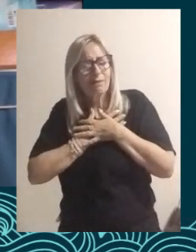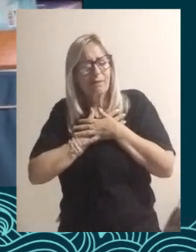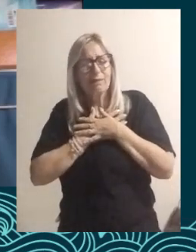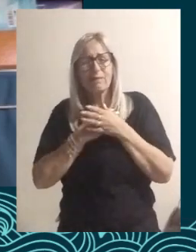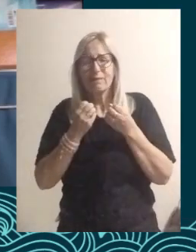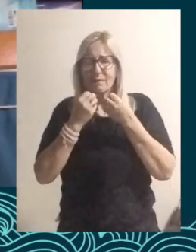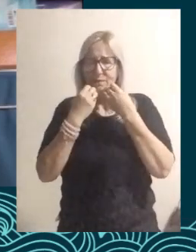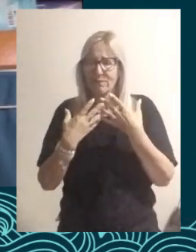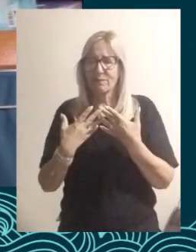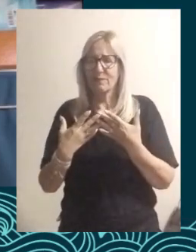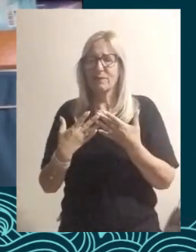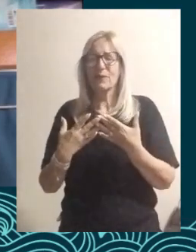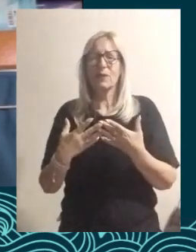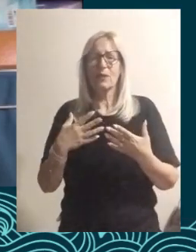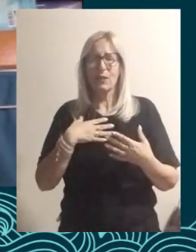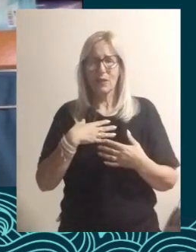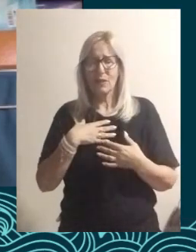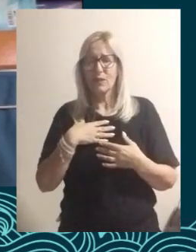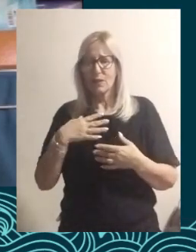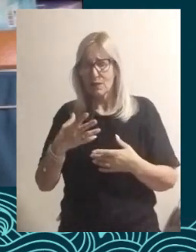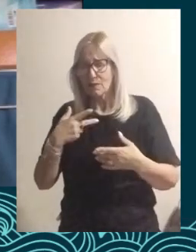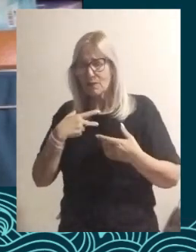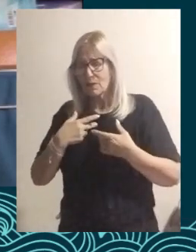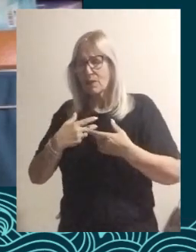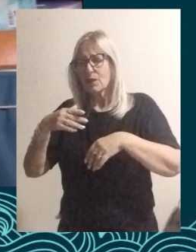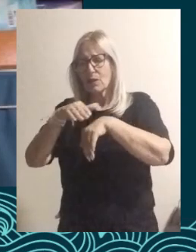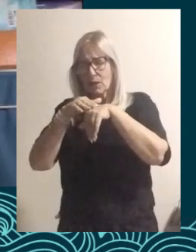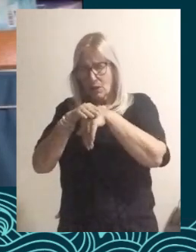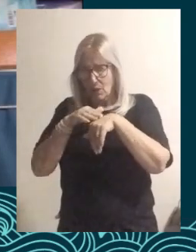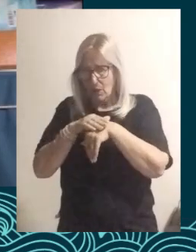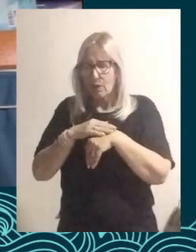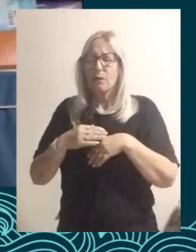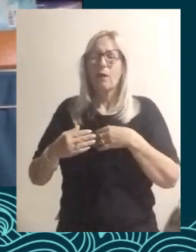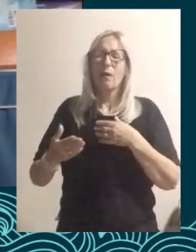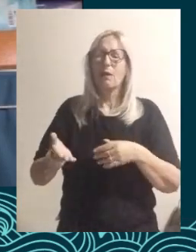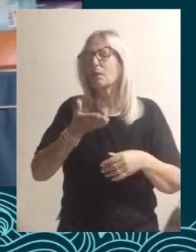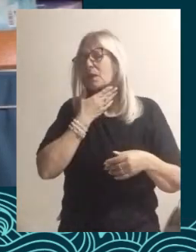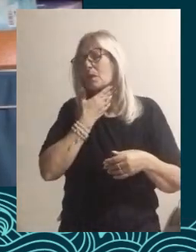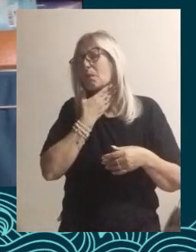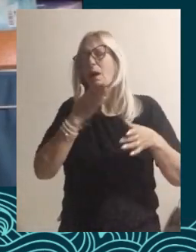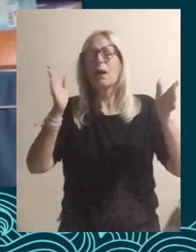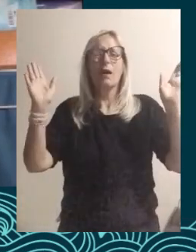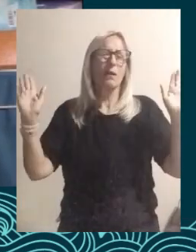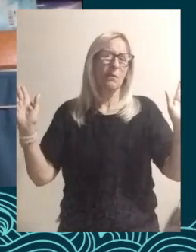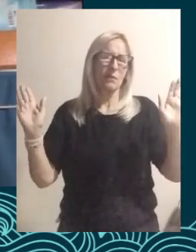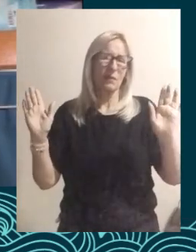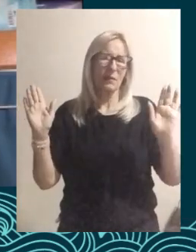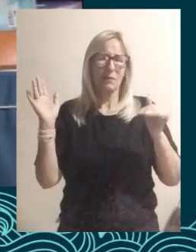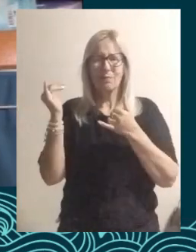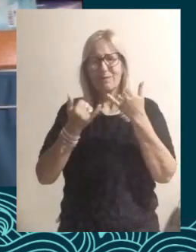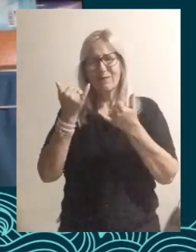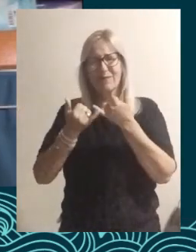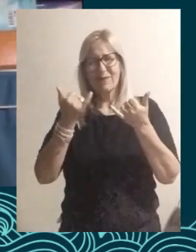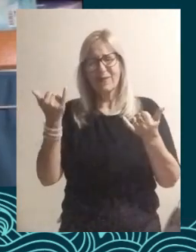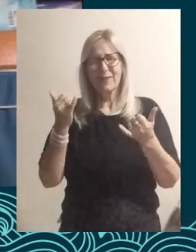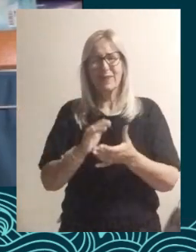Aham. mulheres, onde a Aham. gente tem a oportunidade de falar sobre o que a gente sente, de se ouvir, desabafar, de jogar conversa fora,